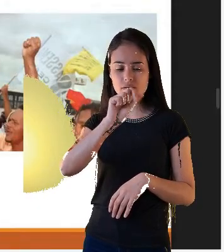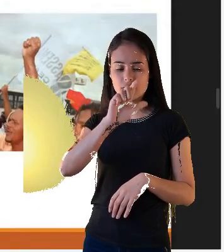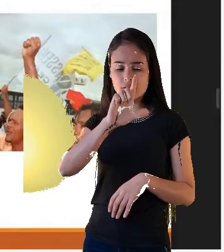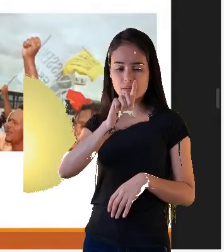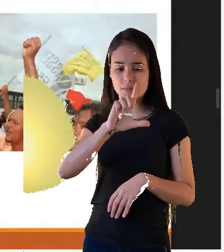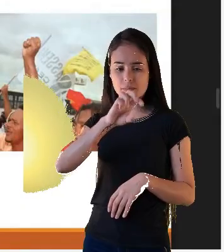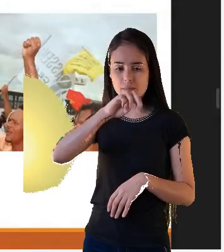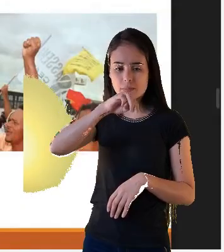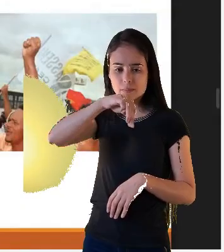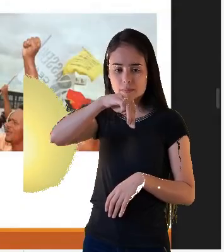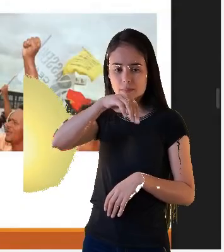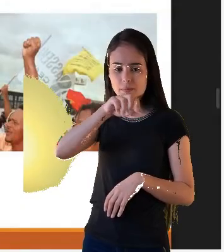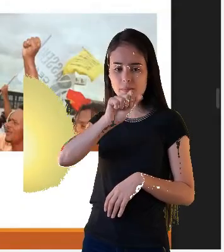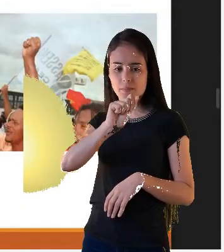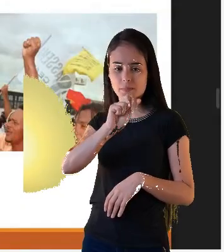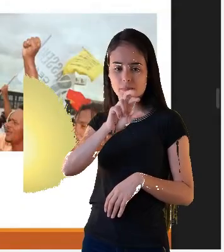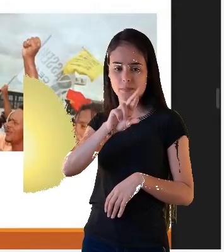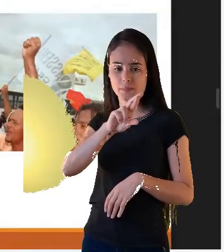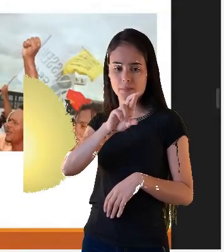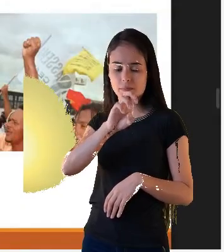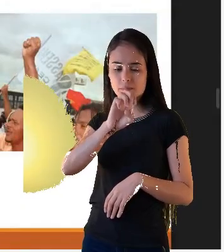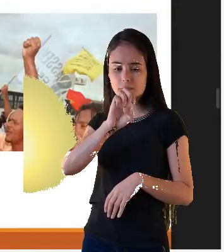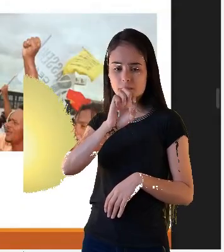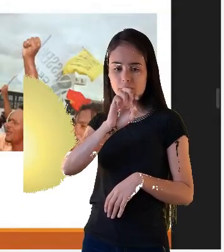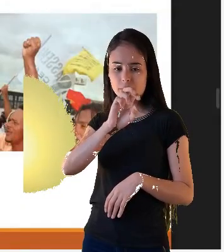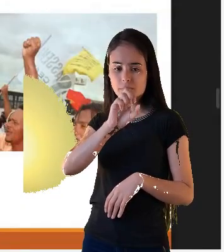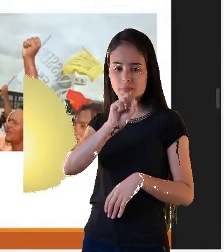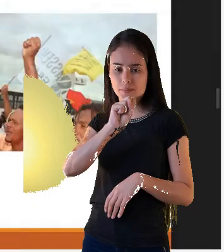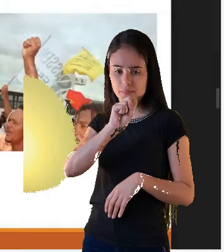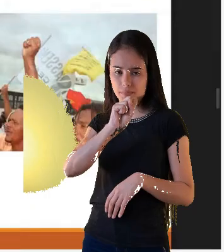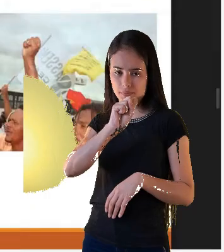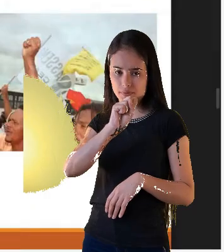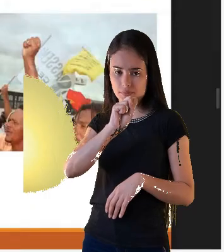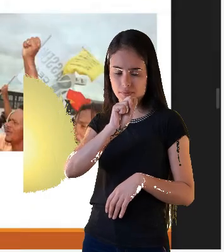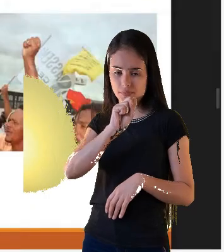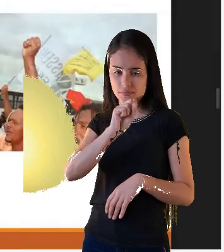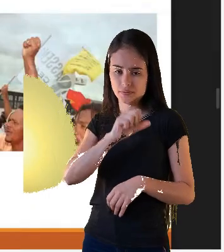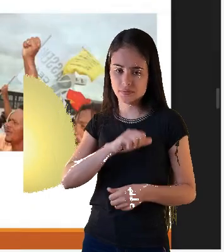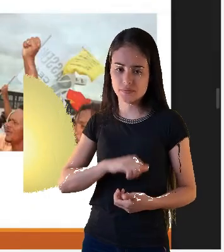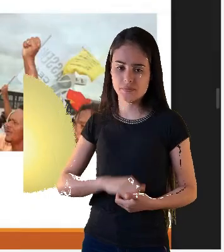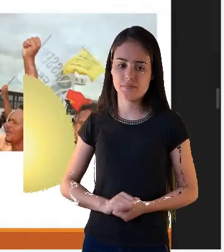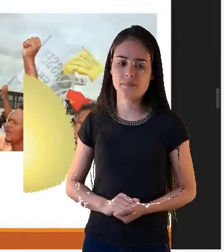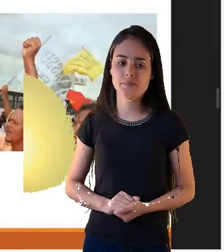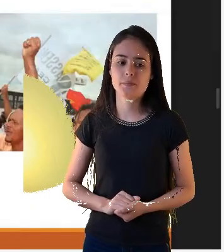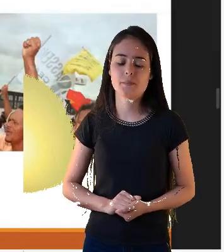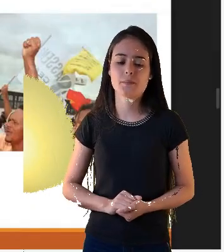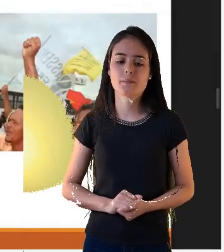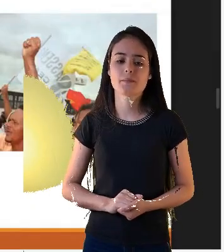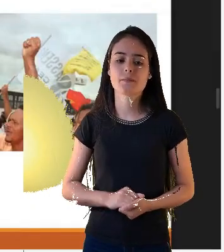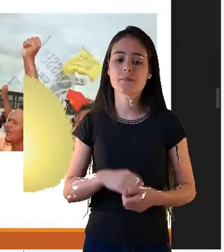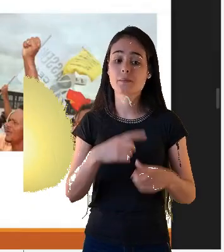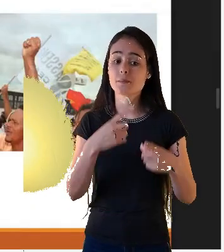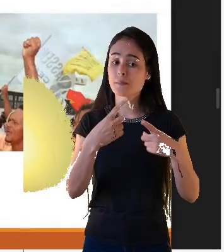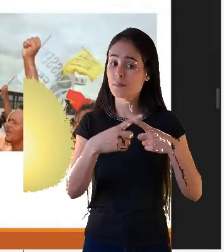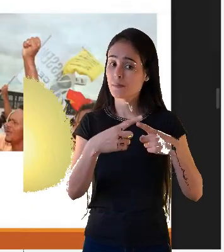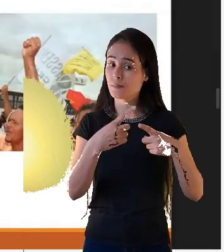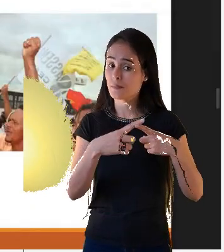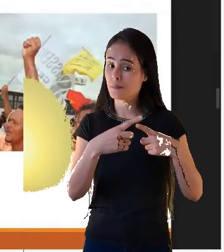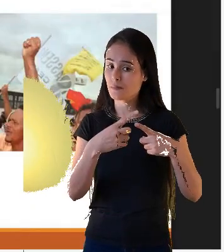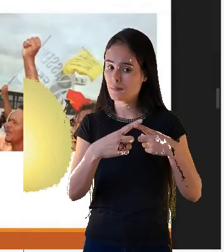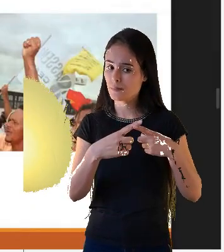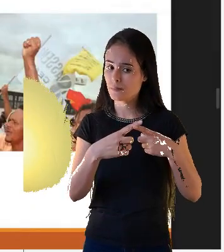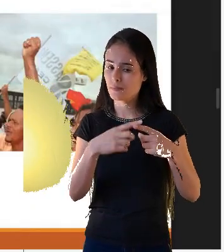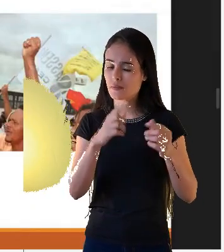1995, né? E ela foi uma marcha muito importante, porque a partir dessa marcha que a gente